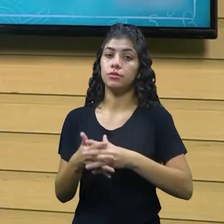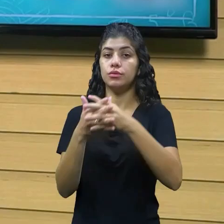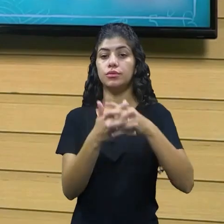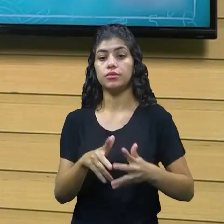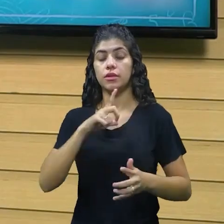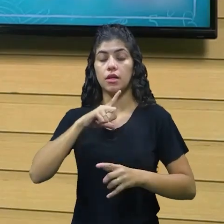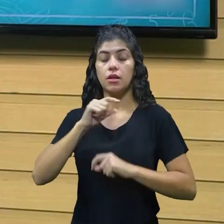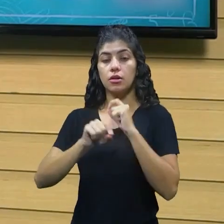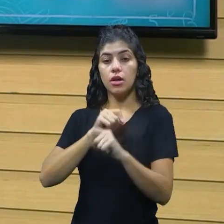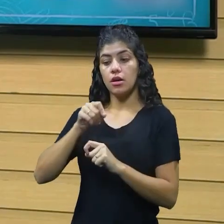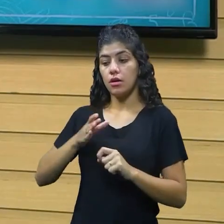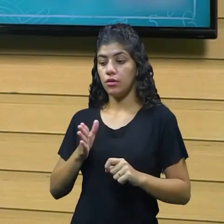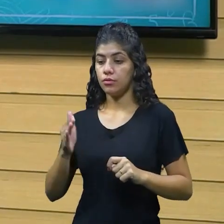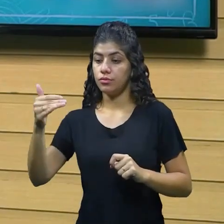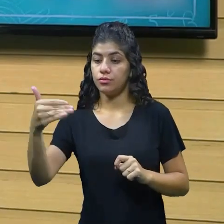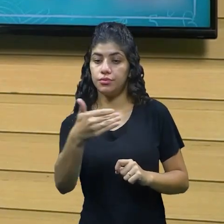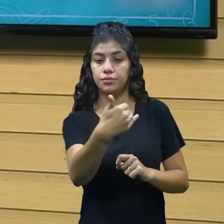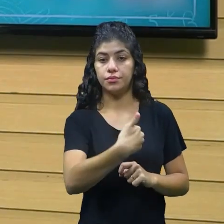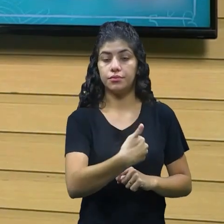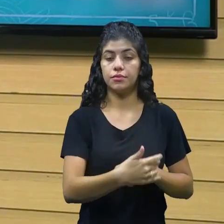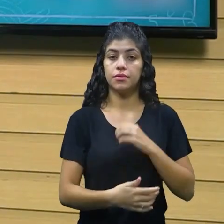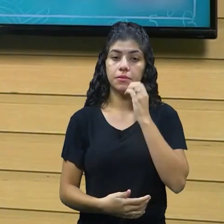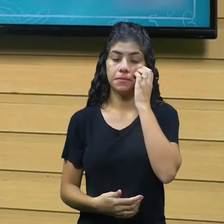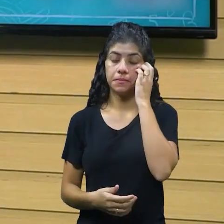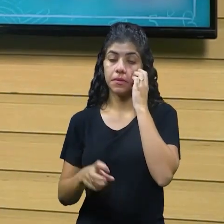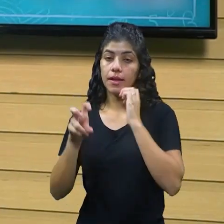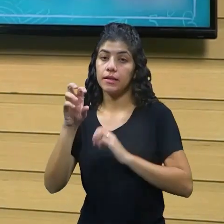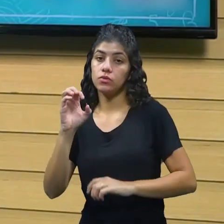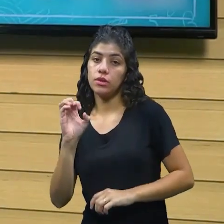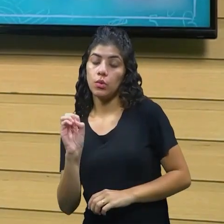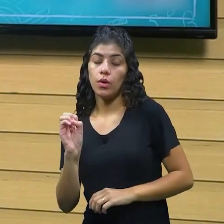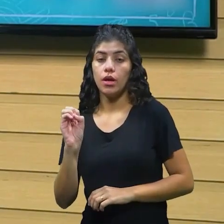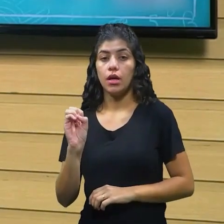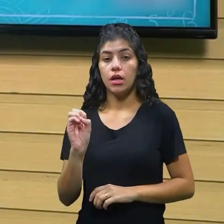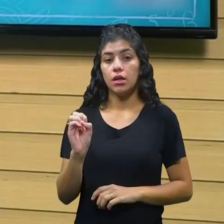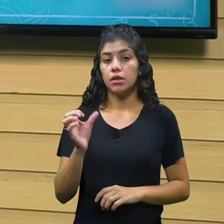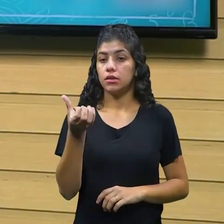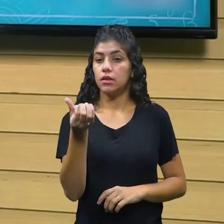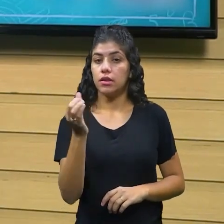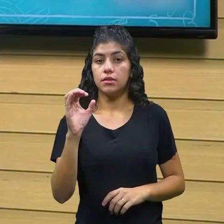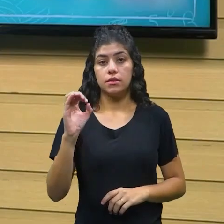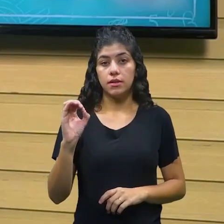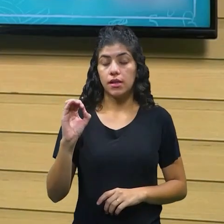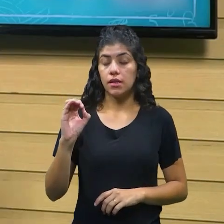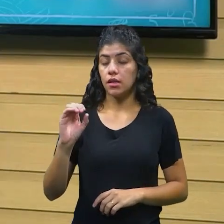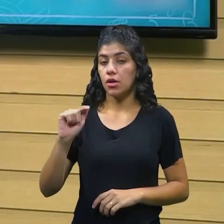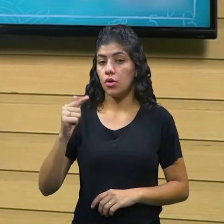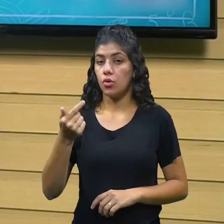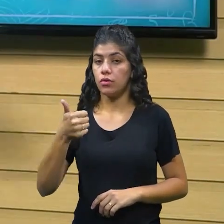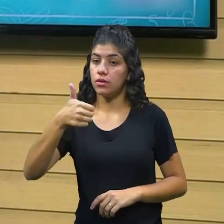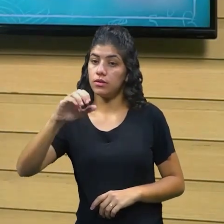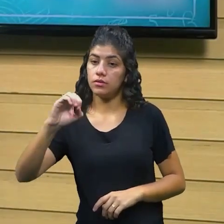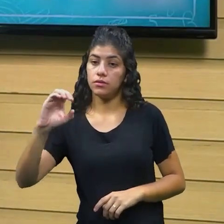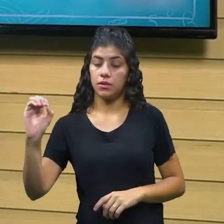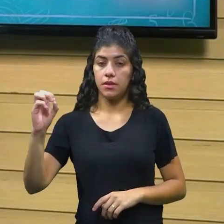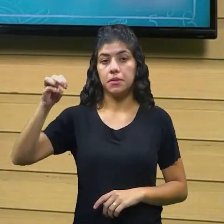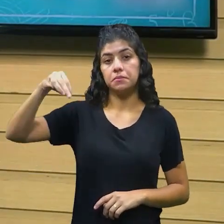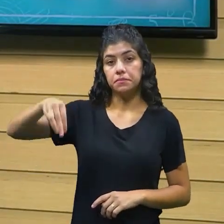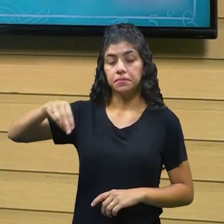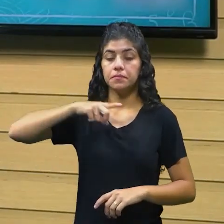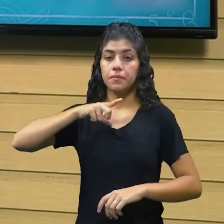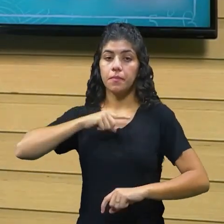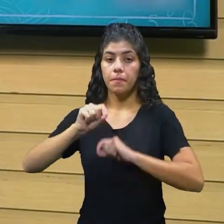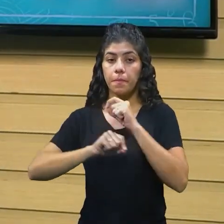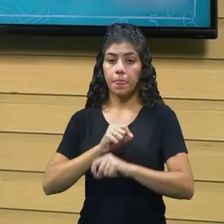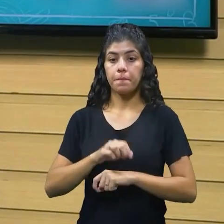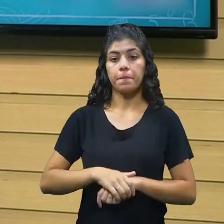de um determinado bairro, uma quadra de 50, de 60 ou de 100 metros, então a gente tem um caminhão, vamos supor, de